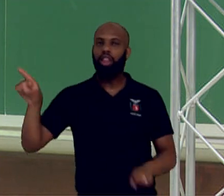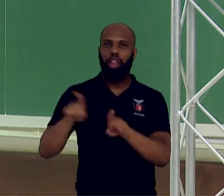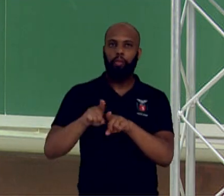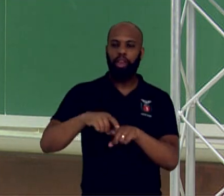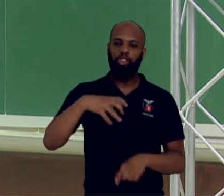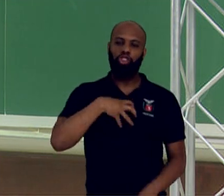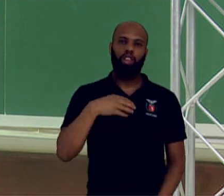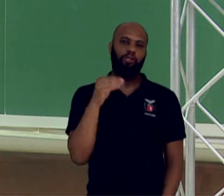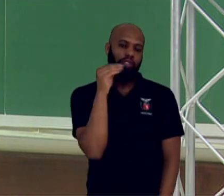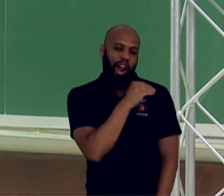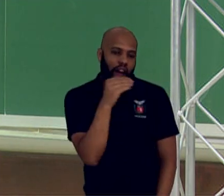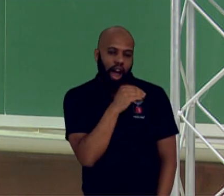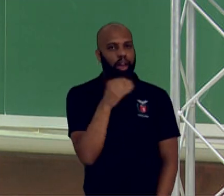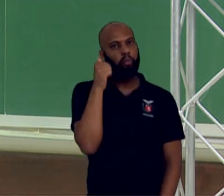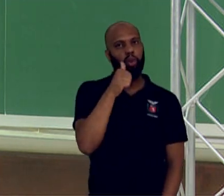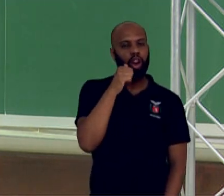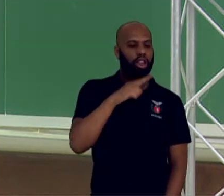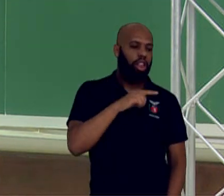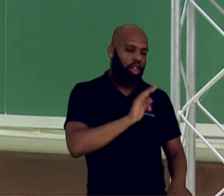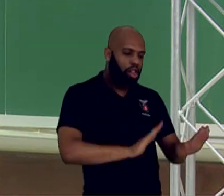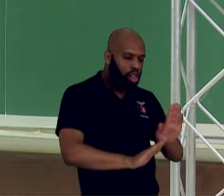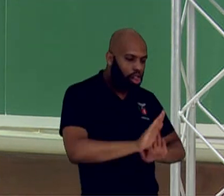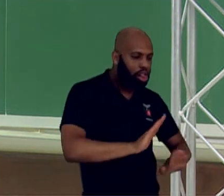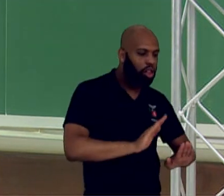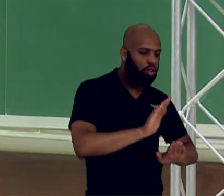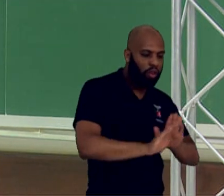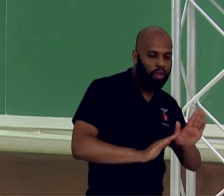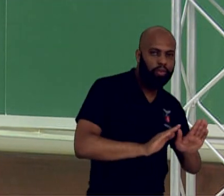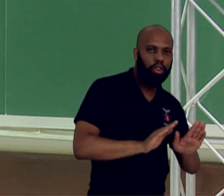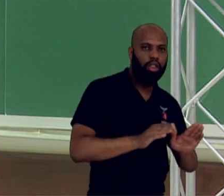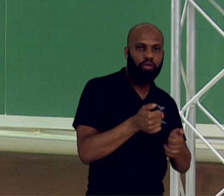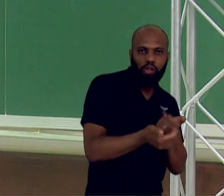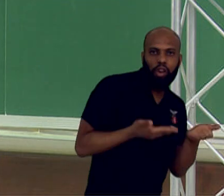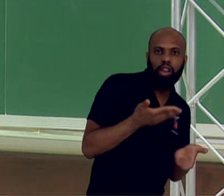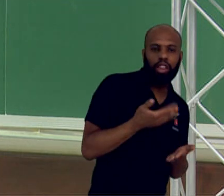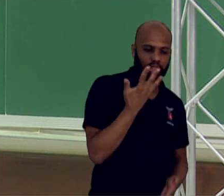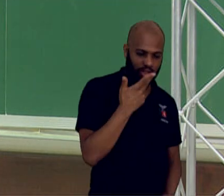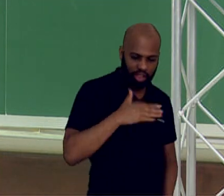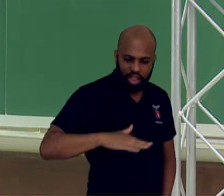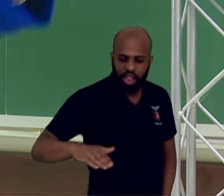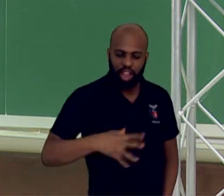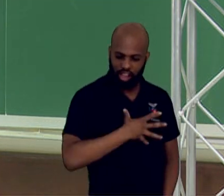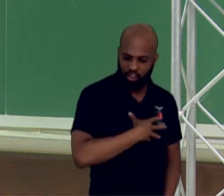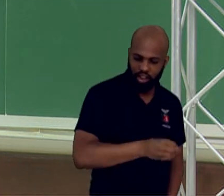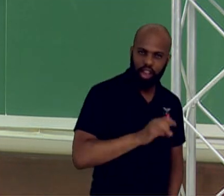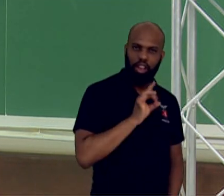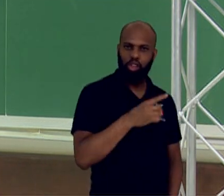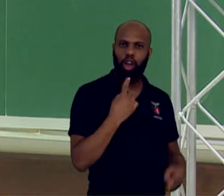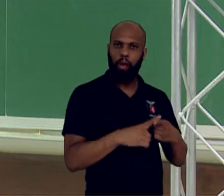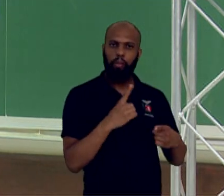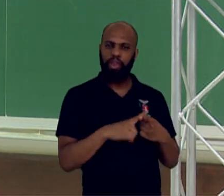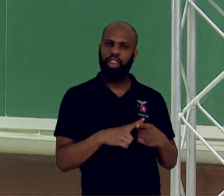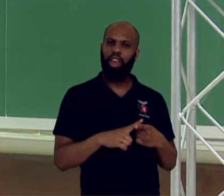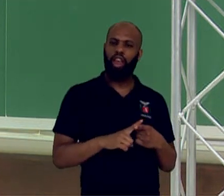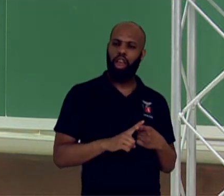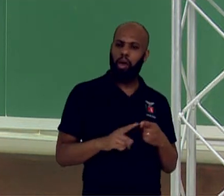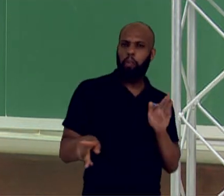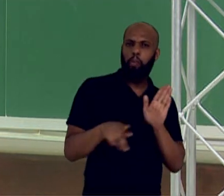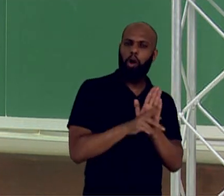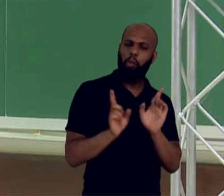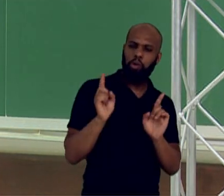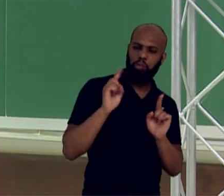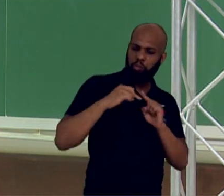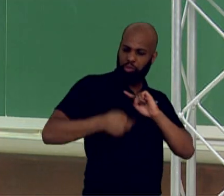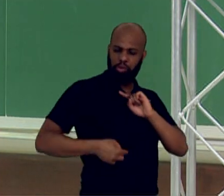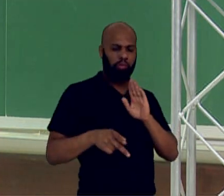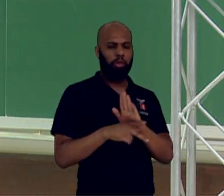sexo frágil, que a mulher deveria cuidar das crianças, deveria ficar apenas em casa, que isso não era uma função de homem, de uma mulher, etc, etc,